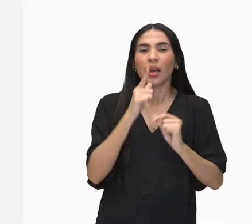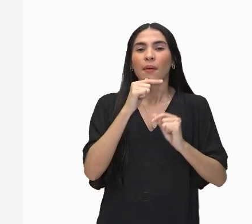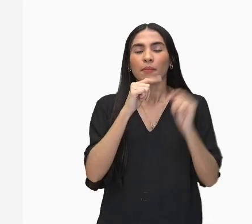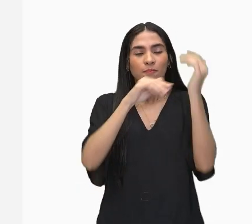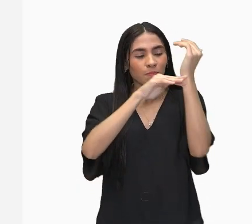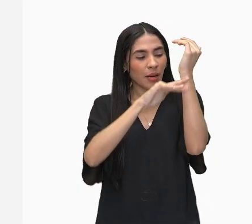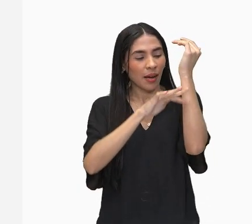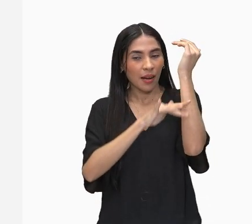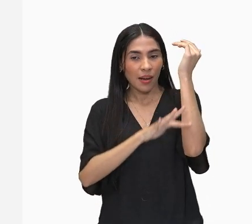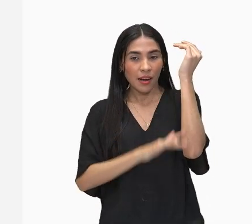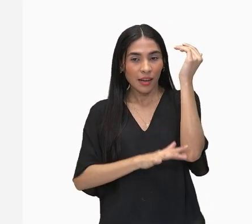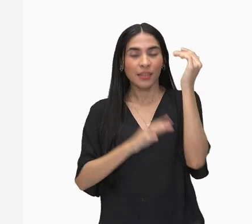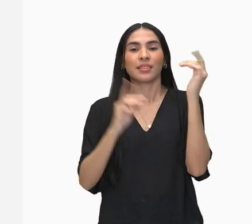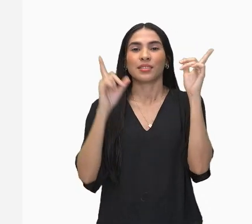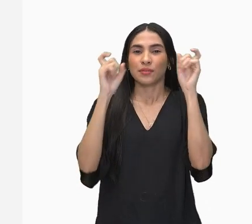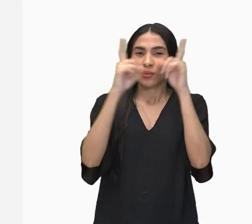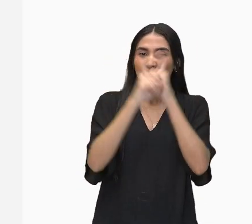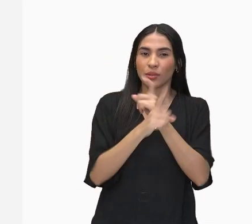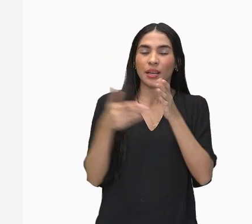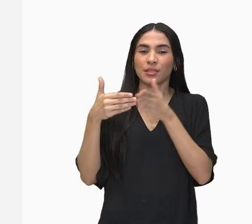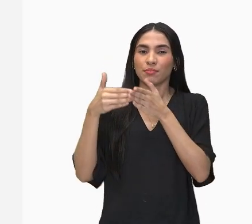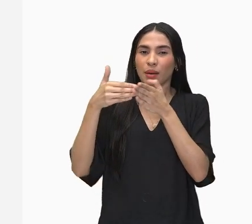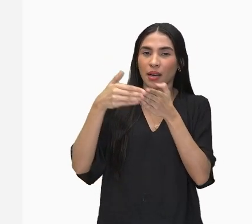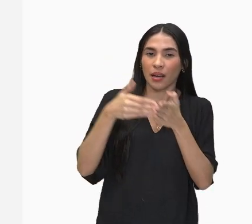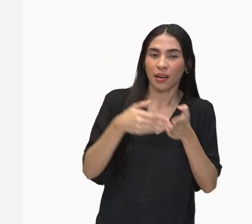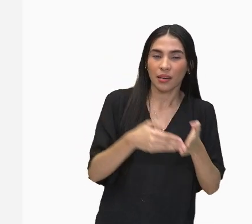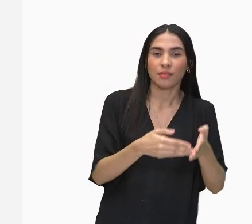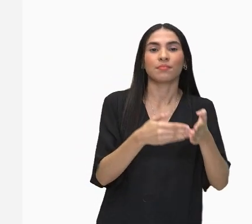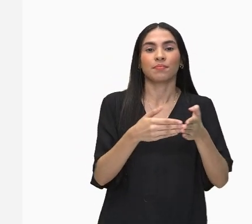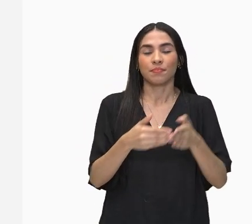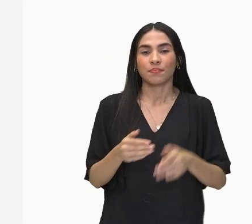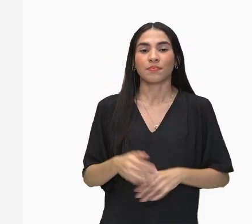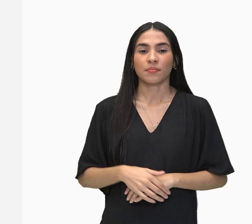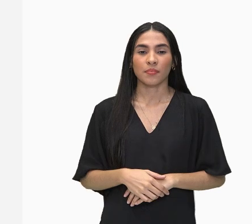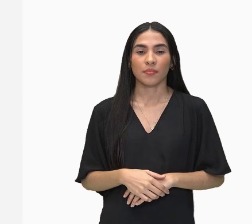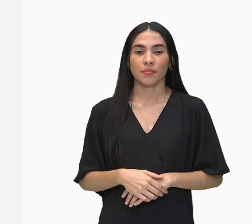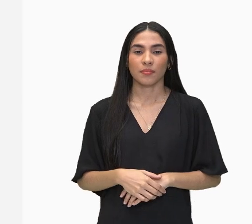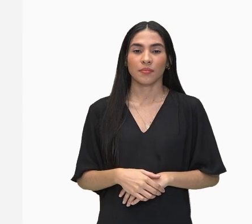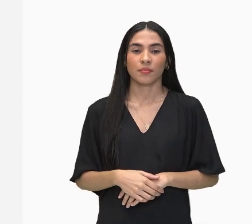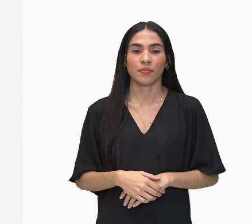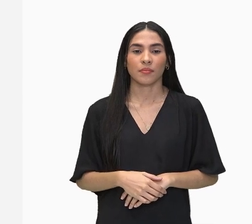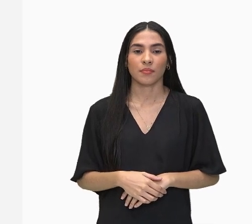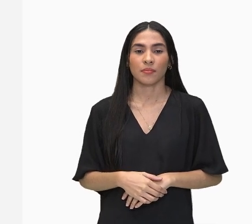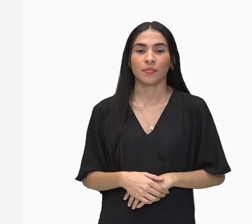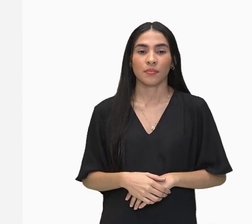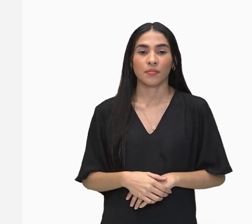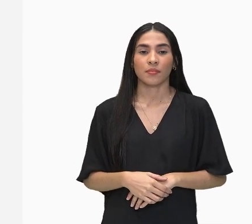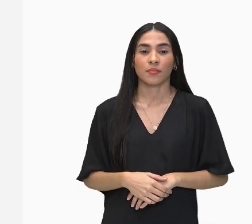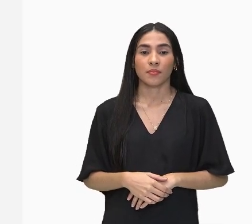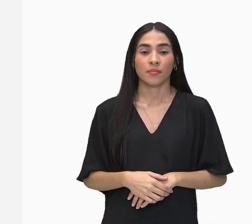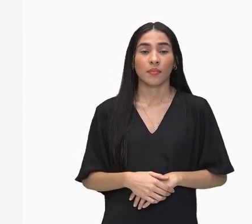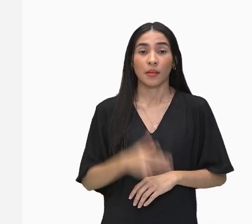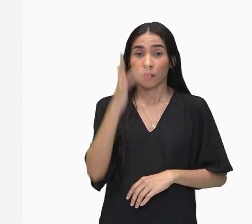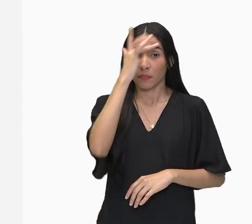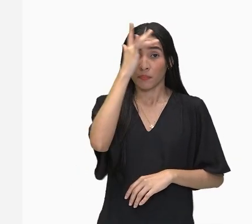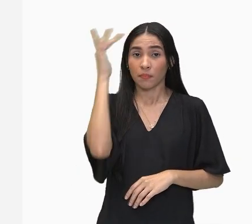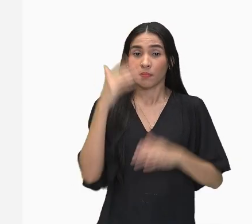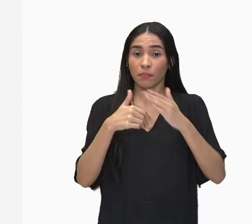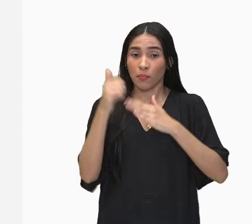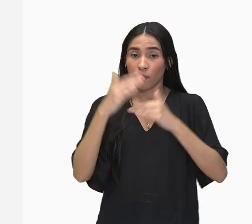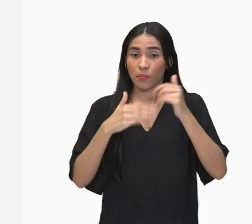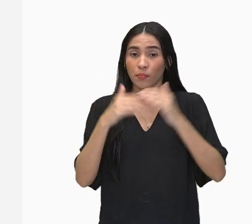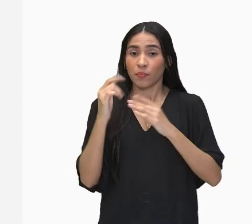temos aí as dificuldades enfrentadas pelo transporte aquaviário. O marítimo ele ocorre em